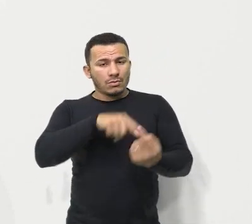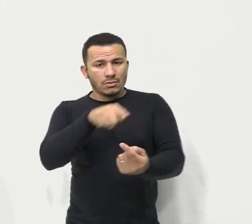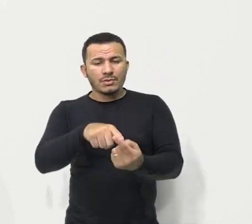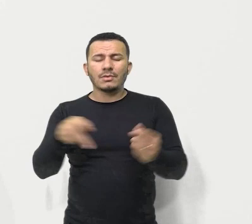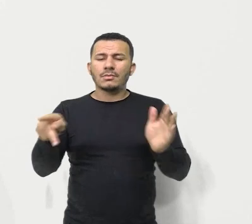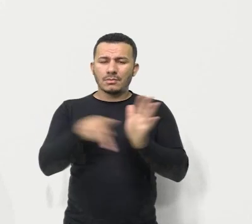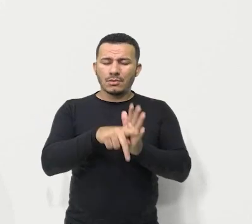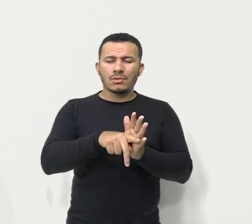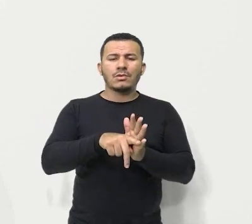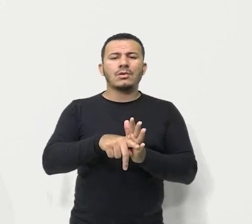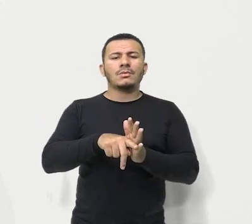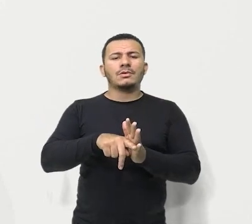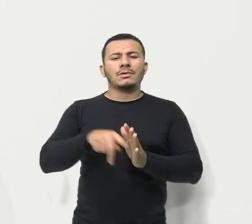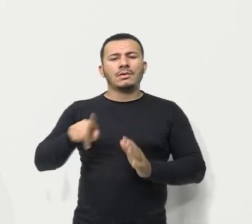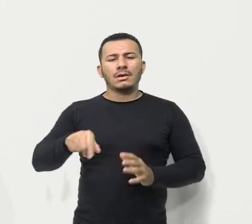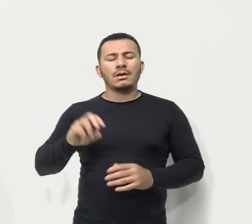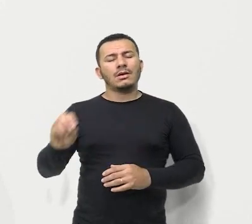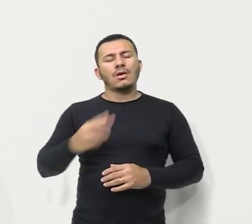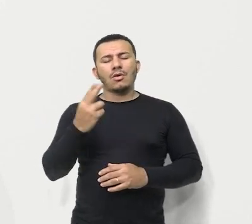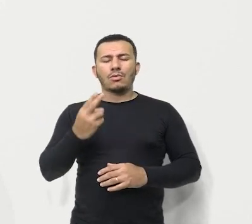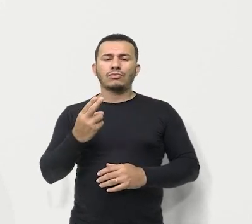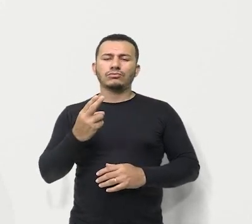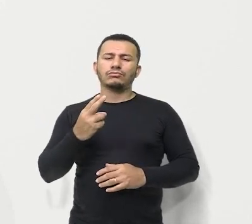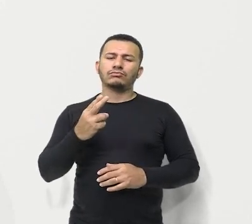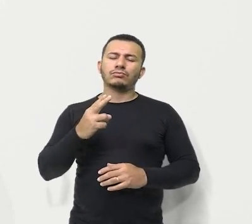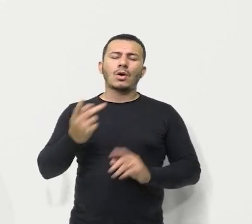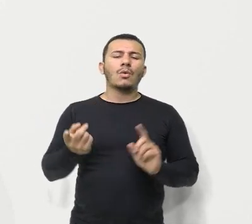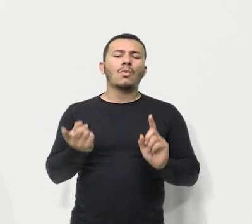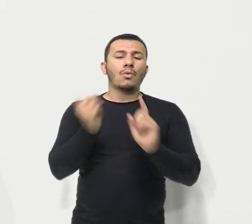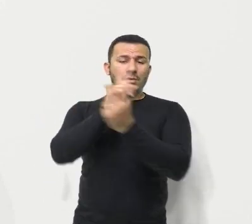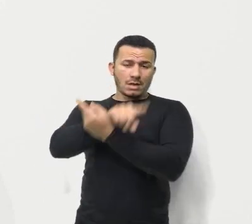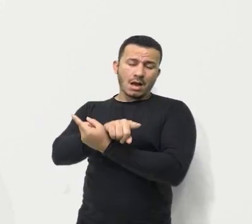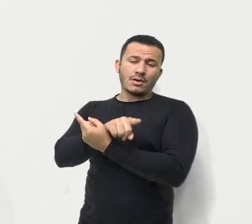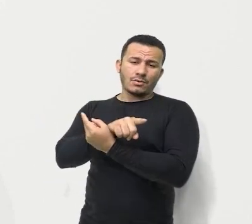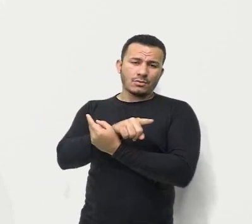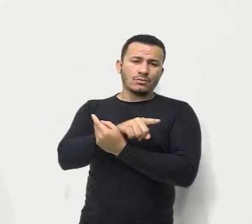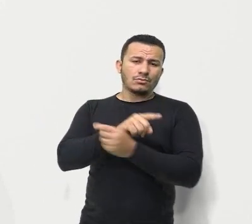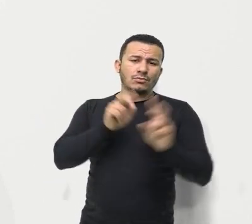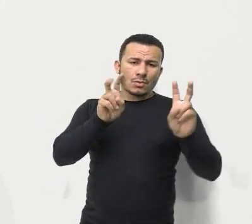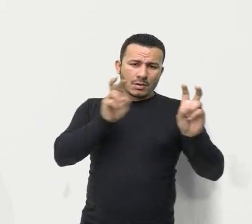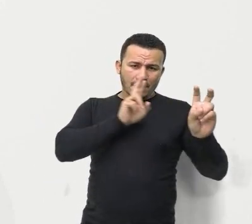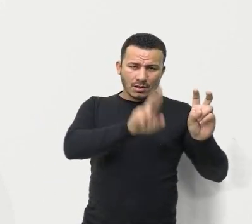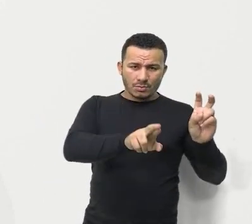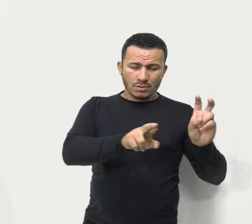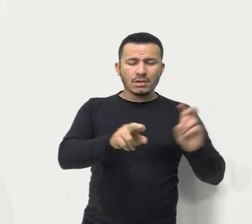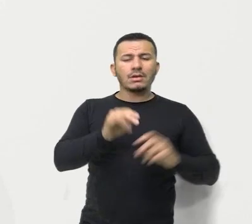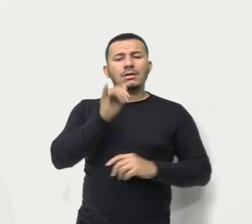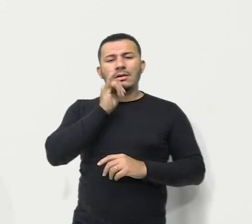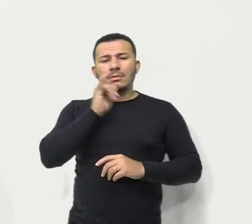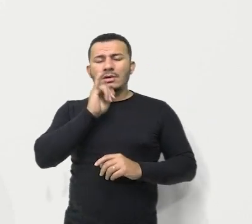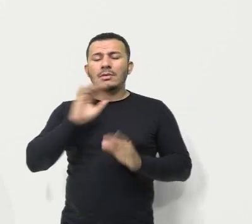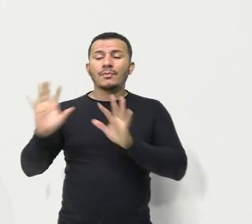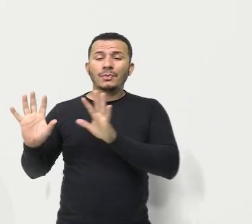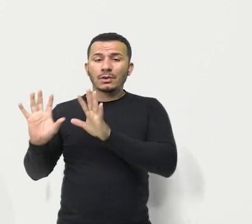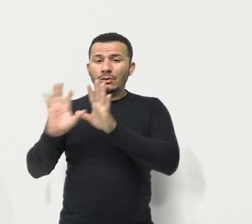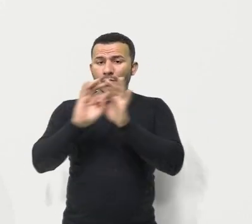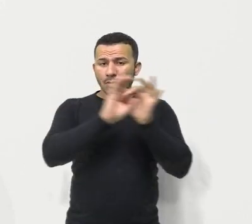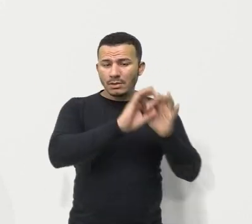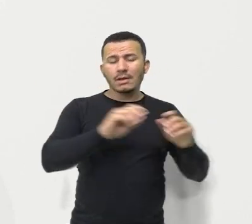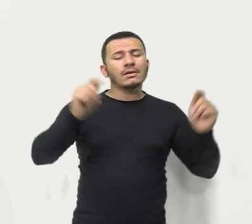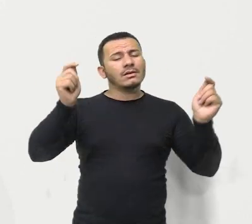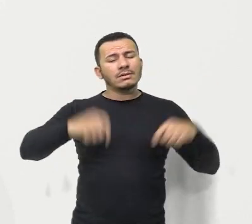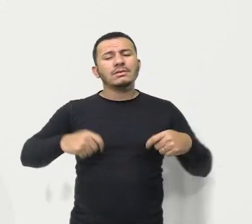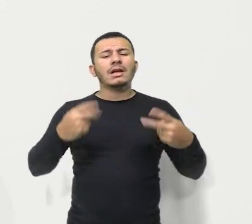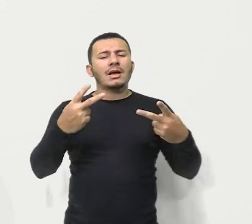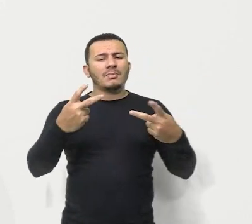expressar ou o oposto do que se está realmente afirmando. Apenas contextualmente é possível